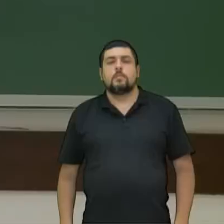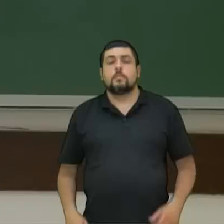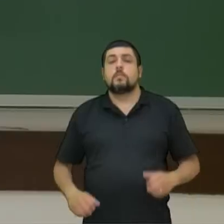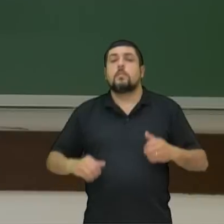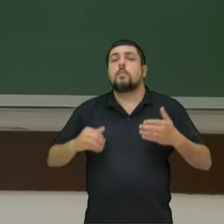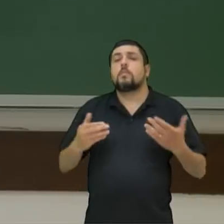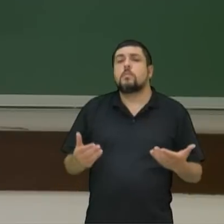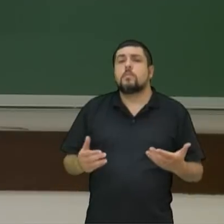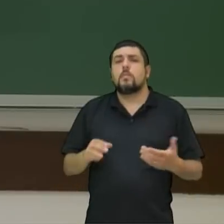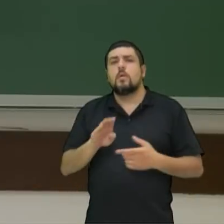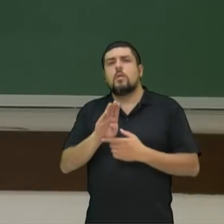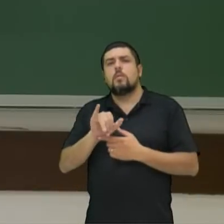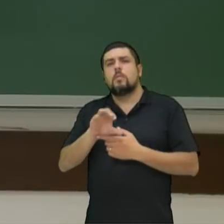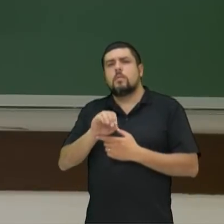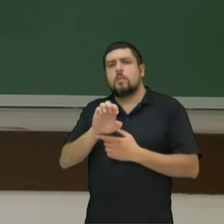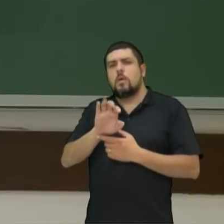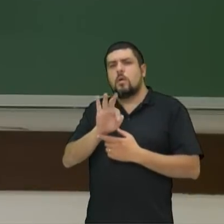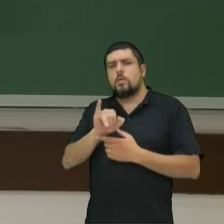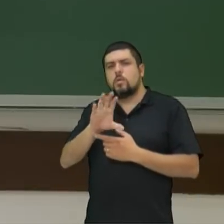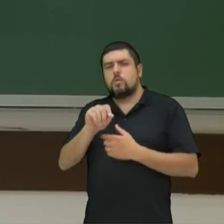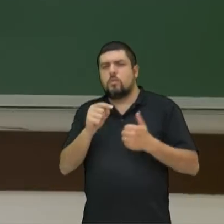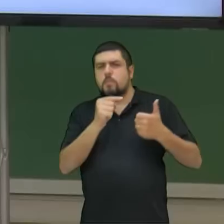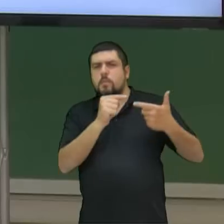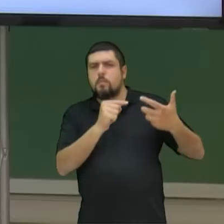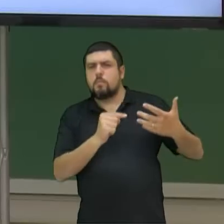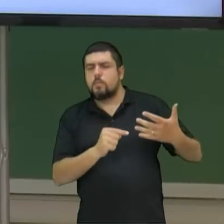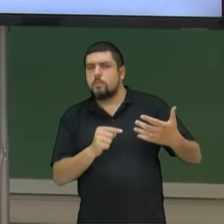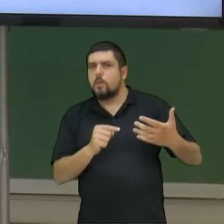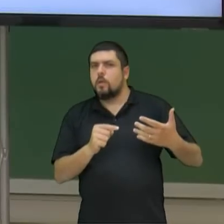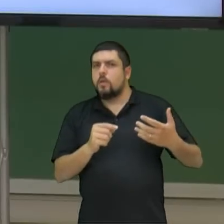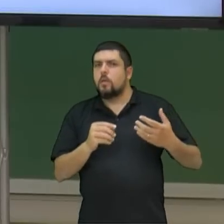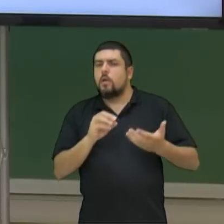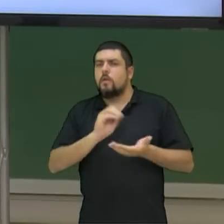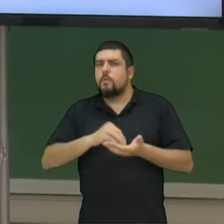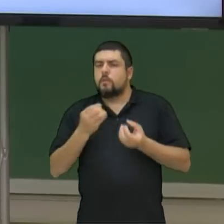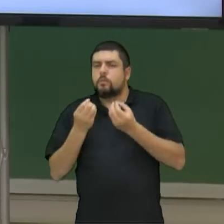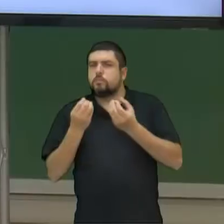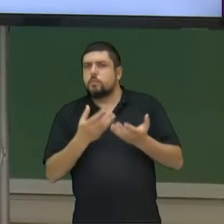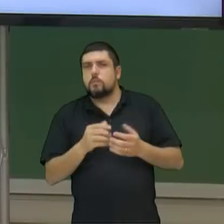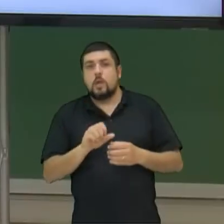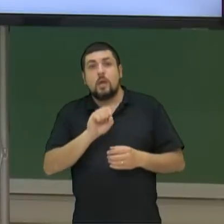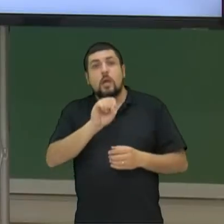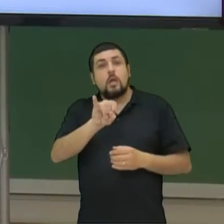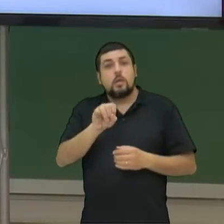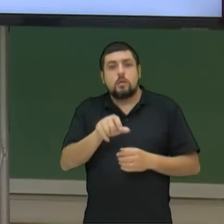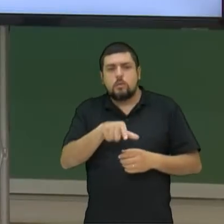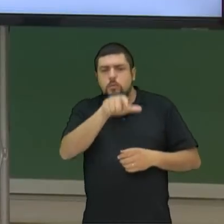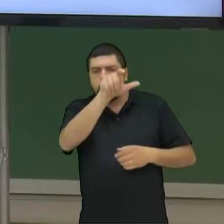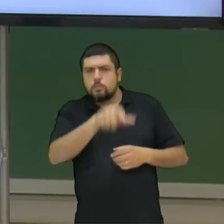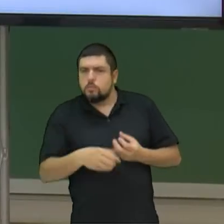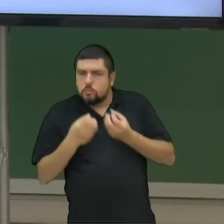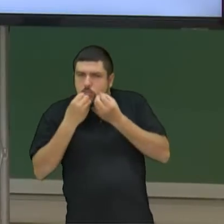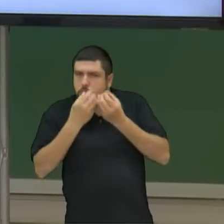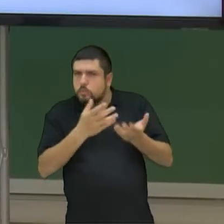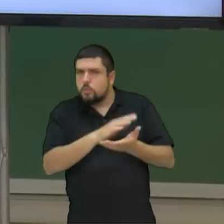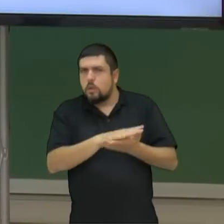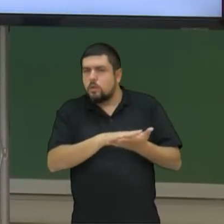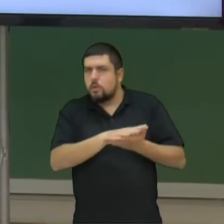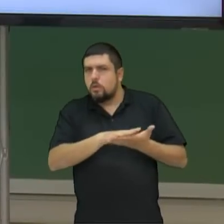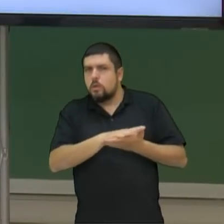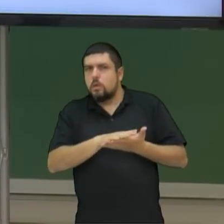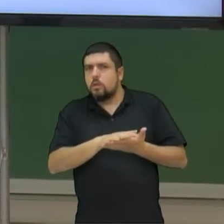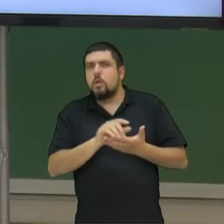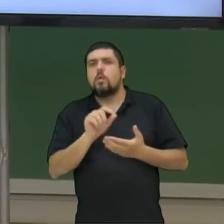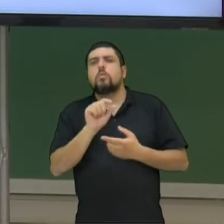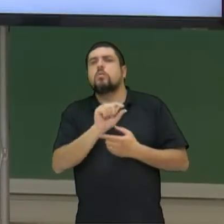aí, gente? Esse aqui você pode ter confundido, porque confunde mesmo, né? Quando você não informa ao paciente o que está acontecendo com ele, você está negando